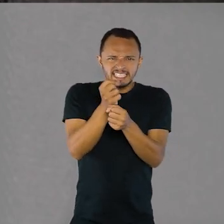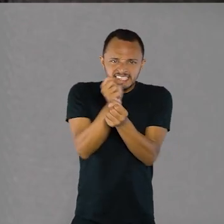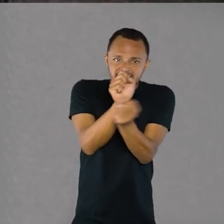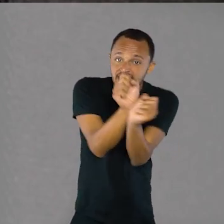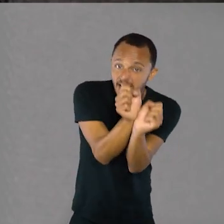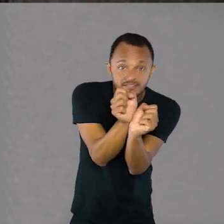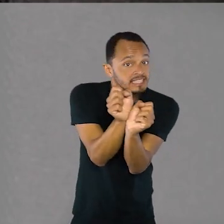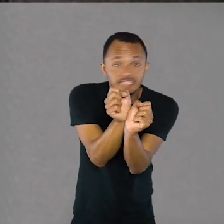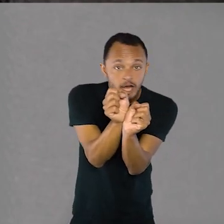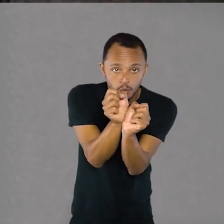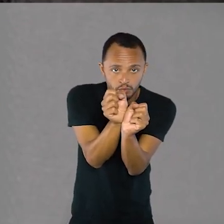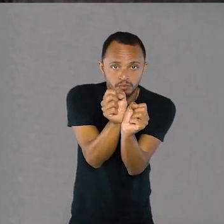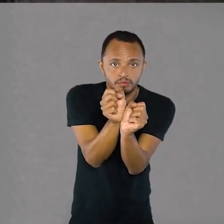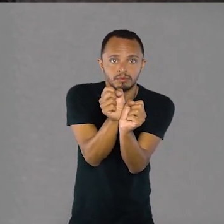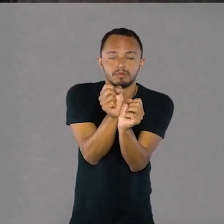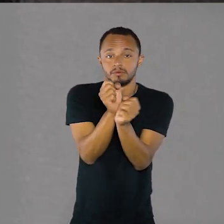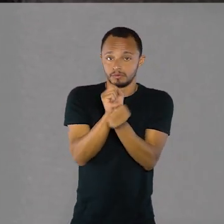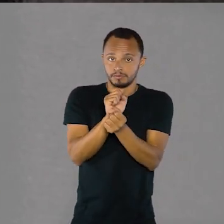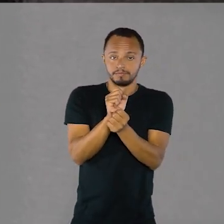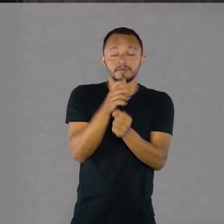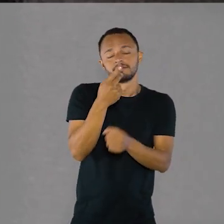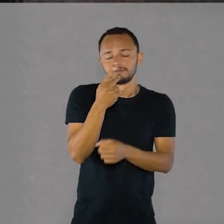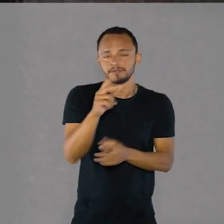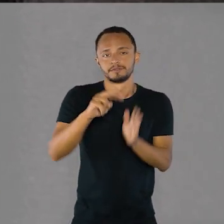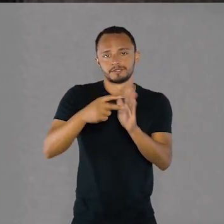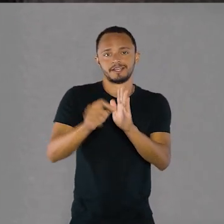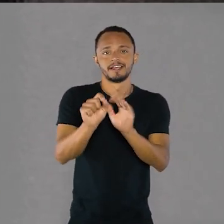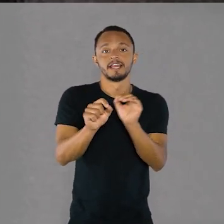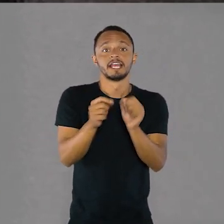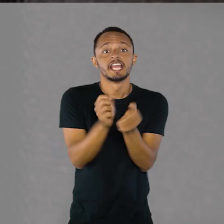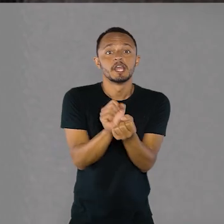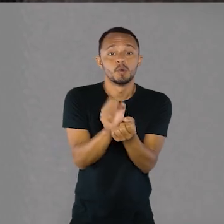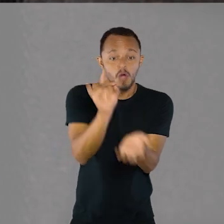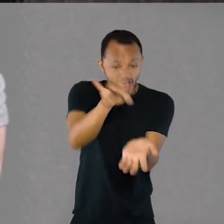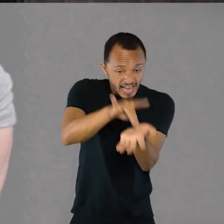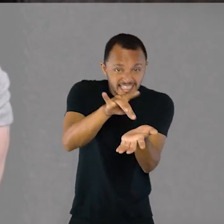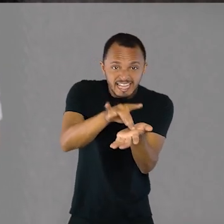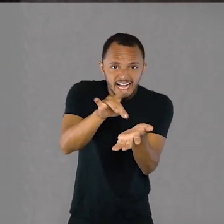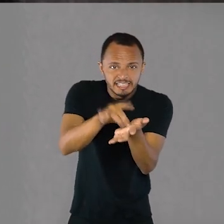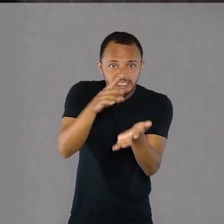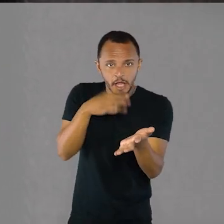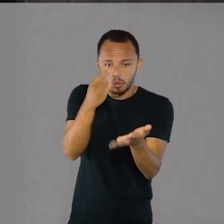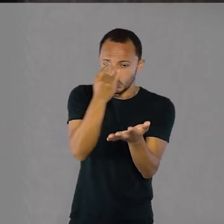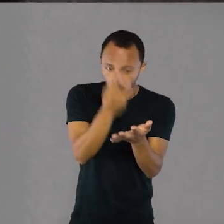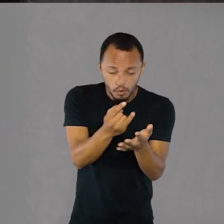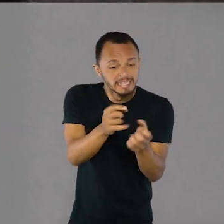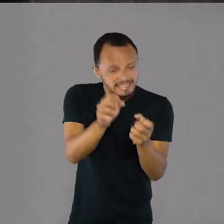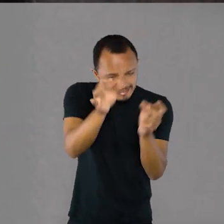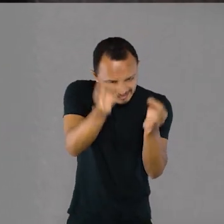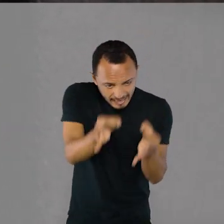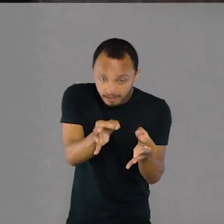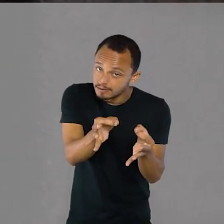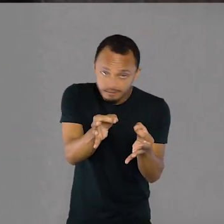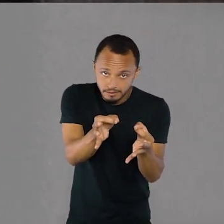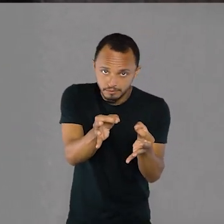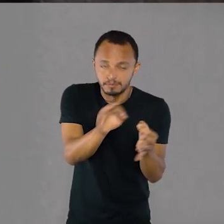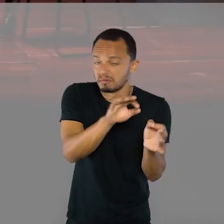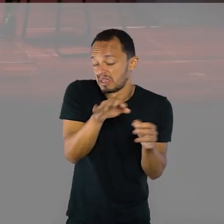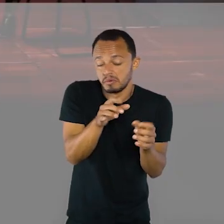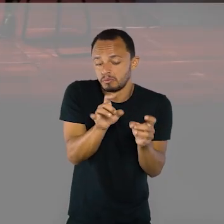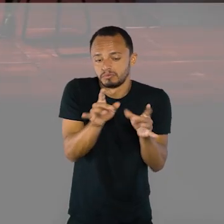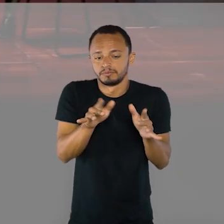não tenho compromisso com a realidade. E segundo, em nome da natureza, em nome da nação,